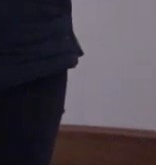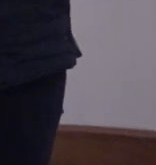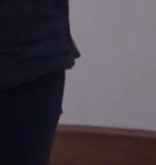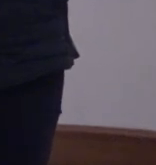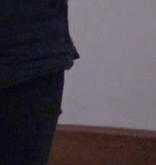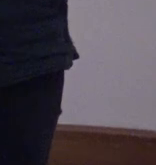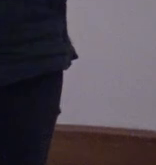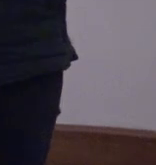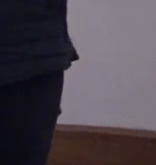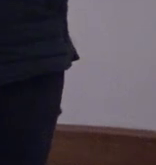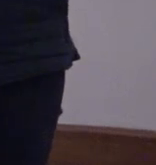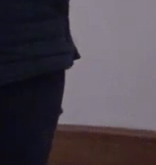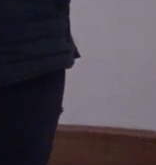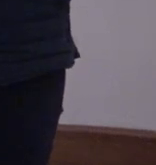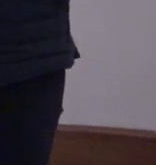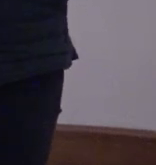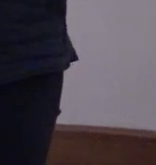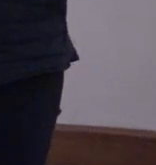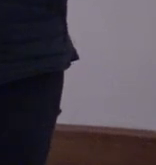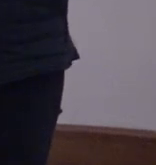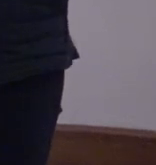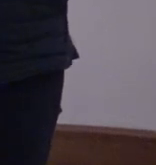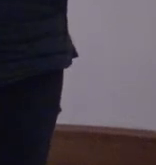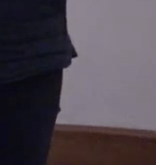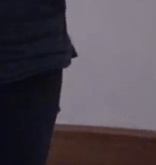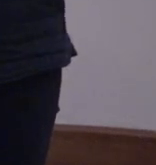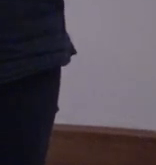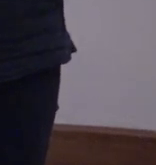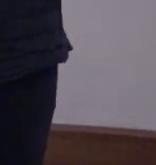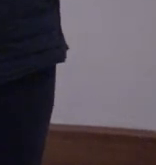foi feito algum encaminhamento, se